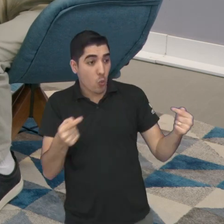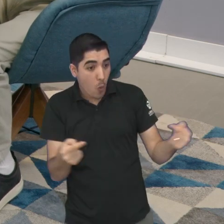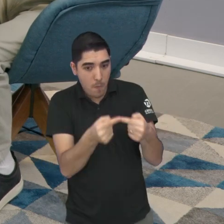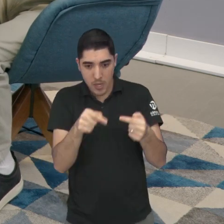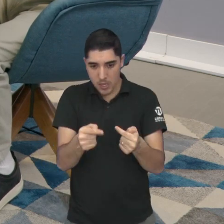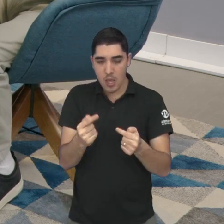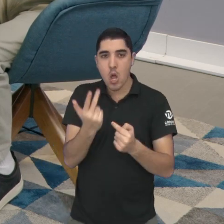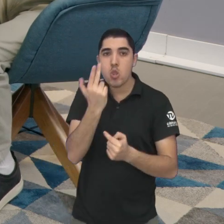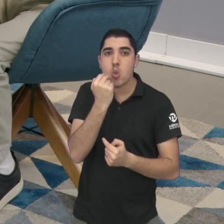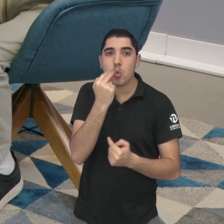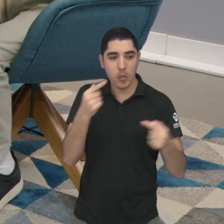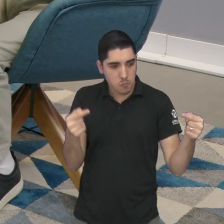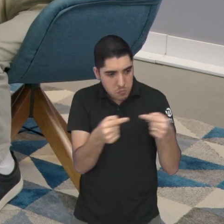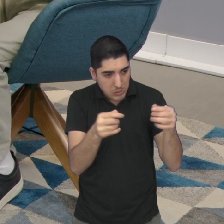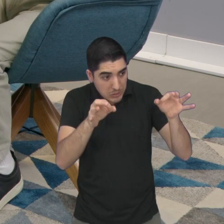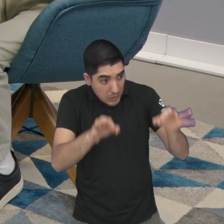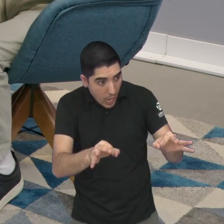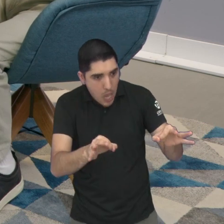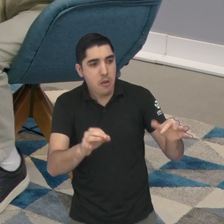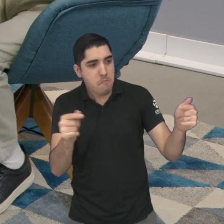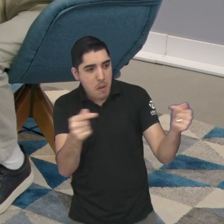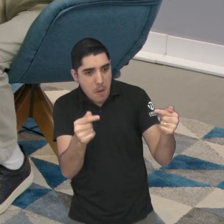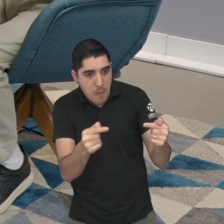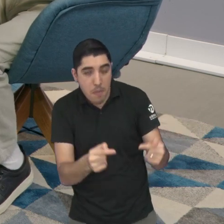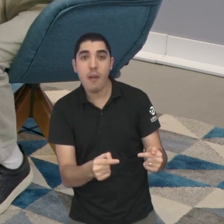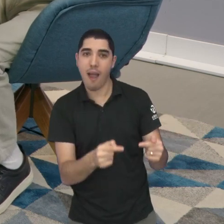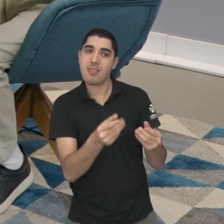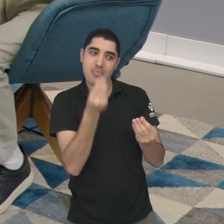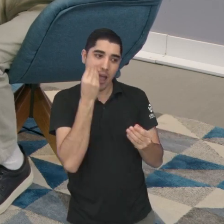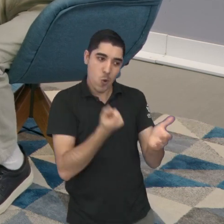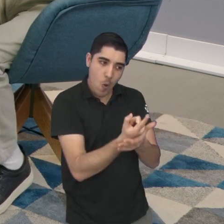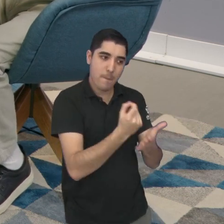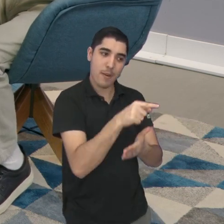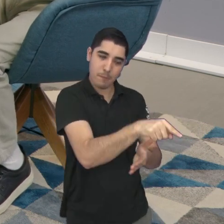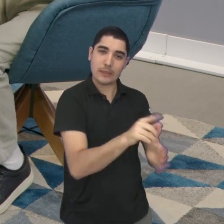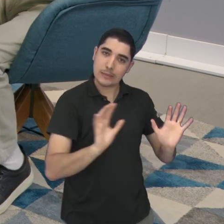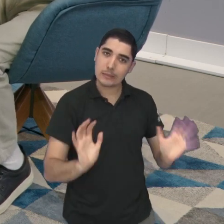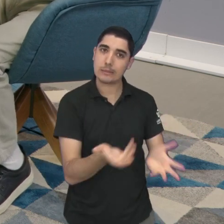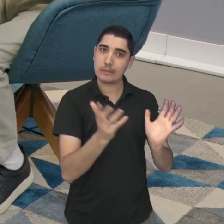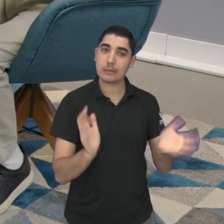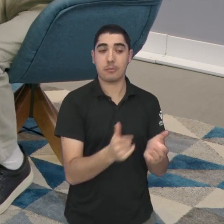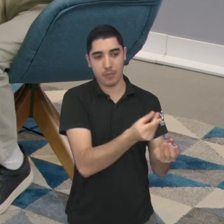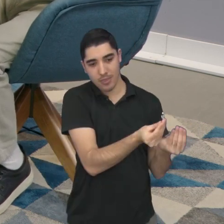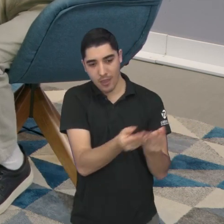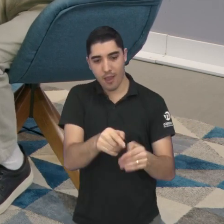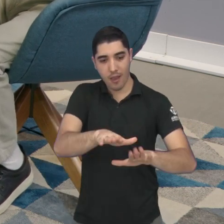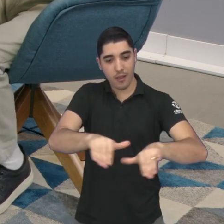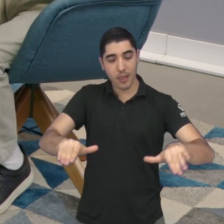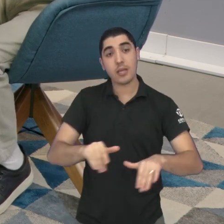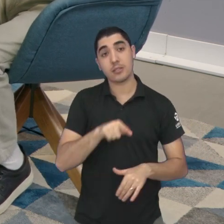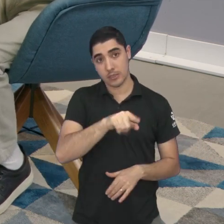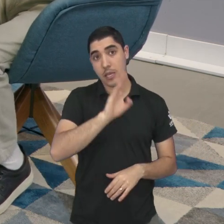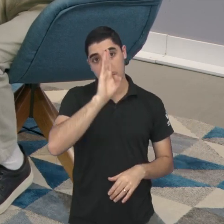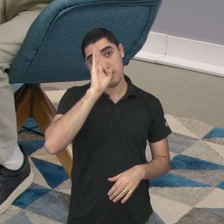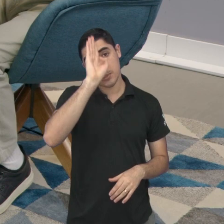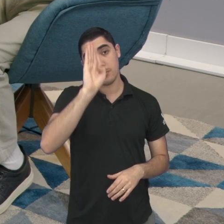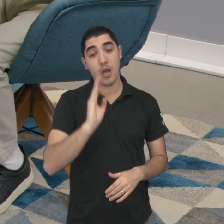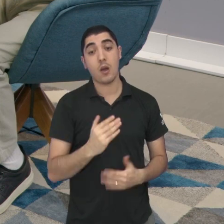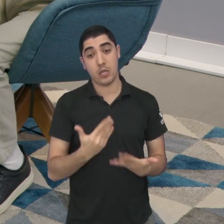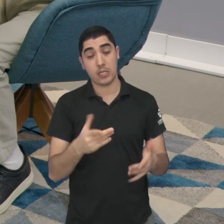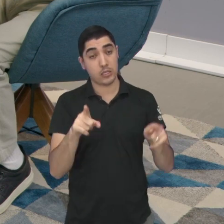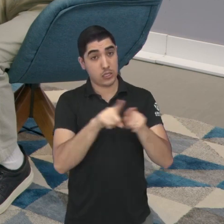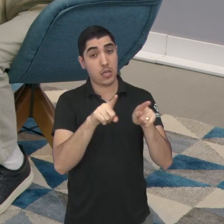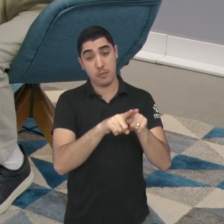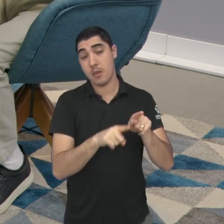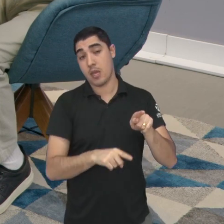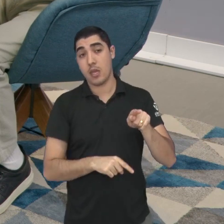nutrientes. Isso é o mínimo de cidadania que a gente pode fazer para essas crianças. Sem dúvida. E é um ponto central. Inclusive, uma das coisas que mais